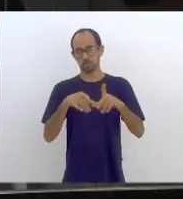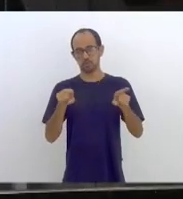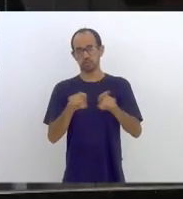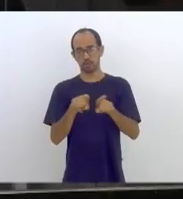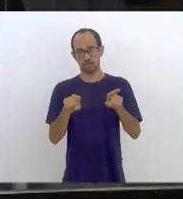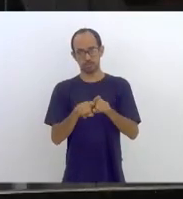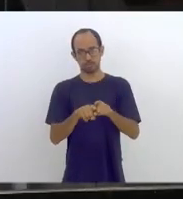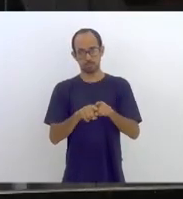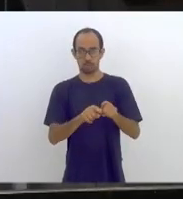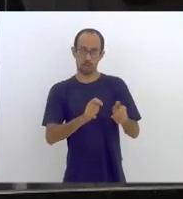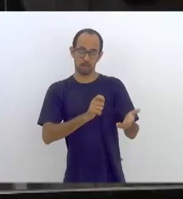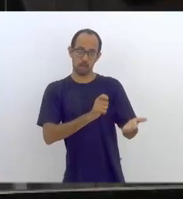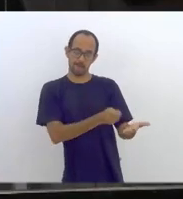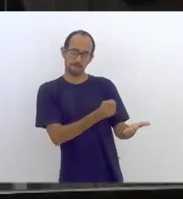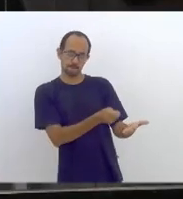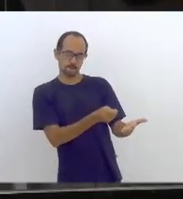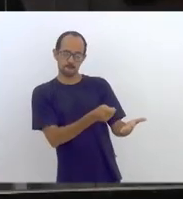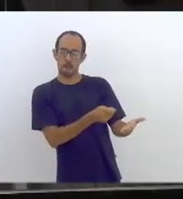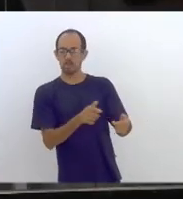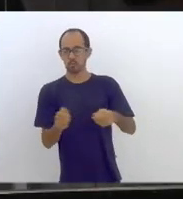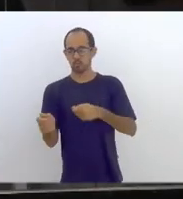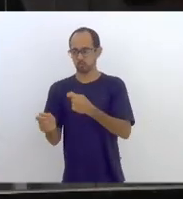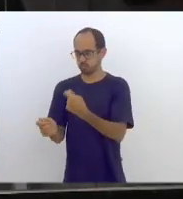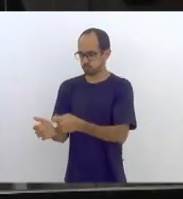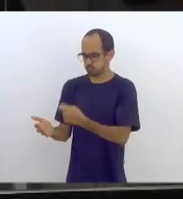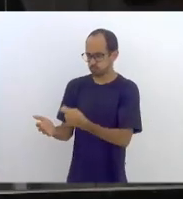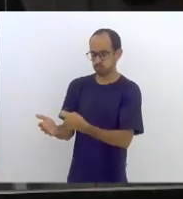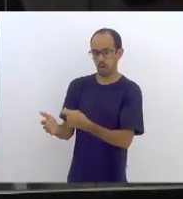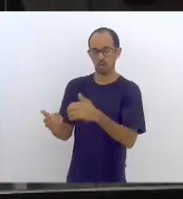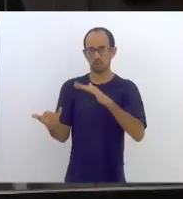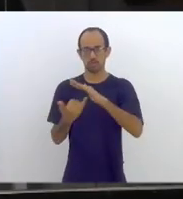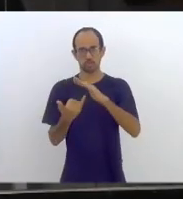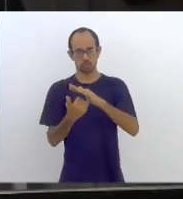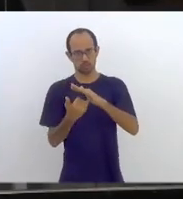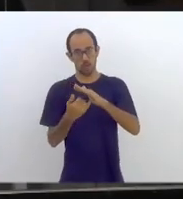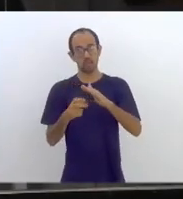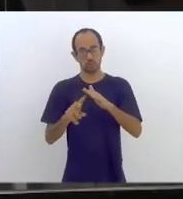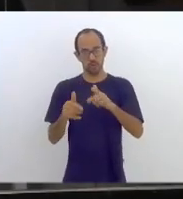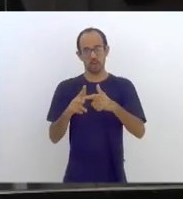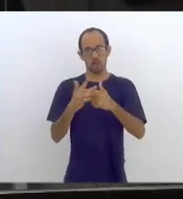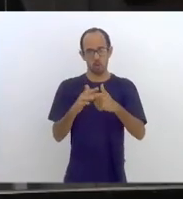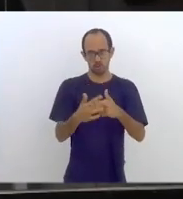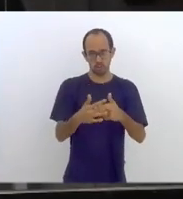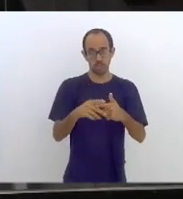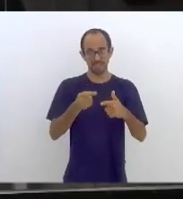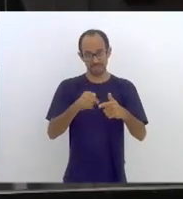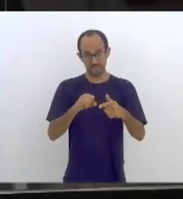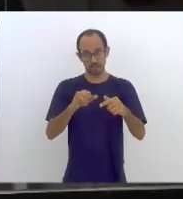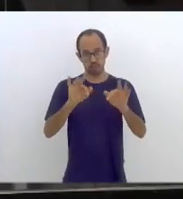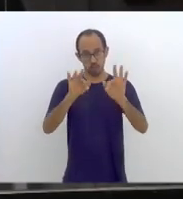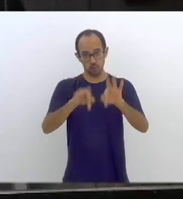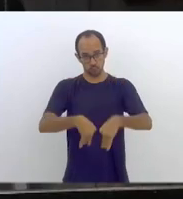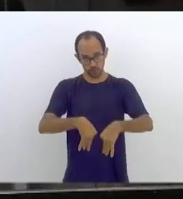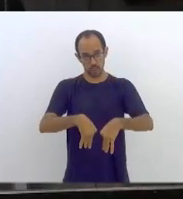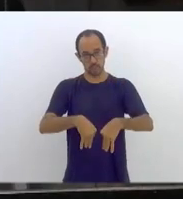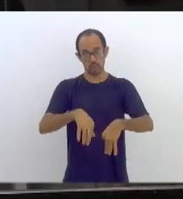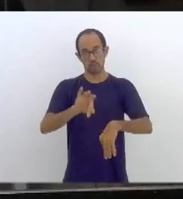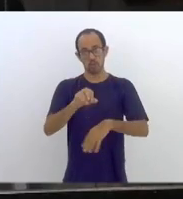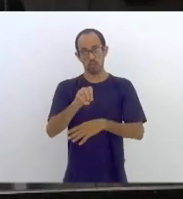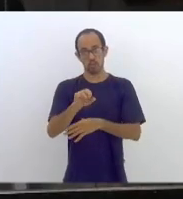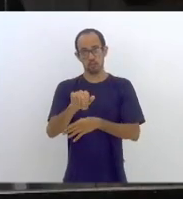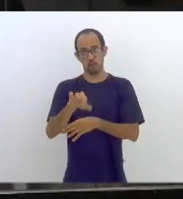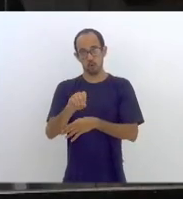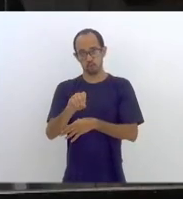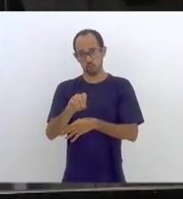a chantagens institucional a gente só vai corrigir isso com o fim do Forno privilegiado antes